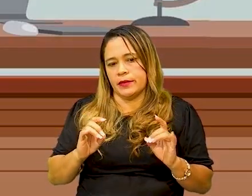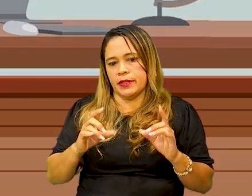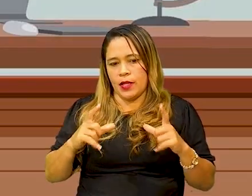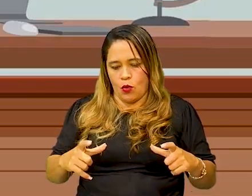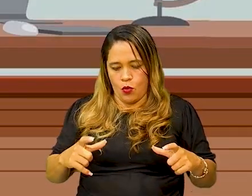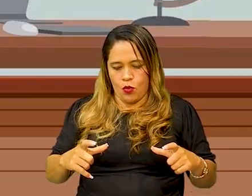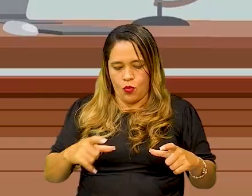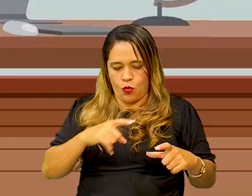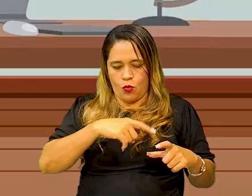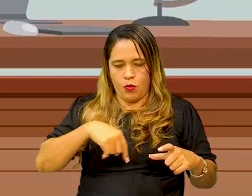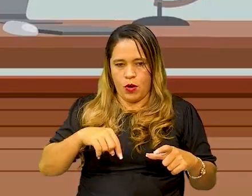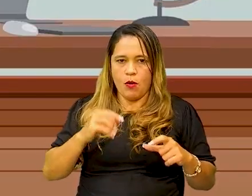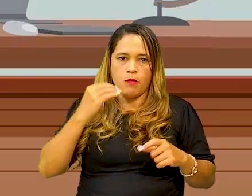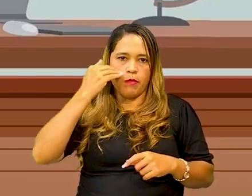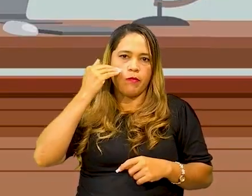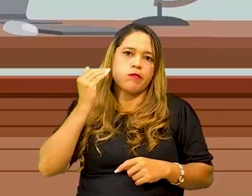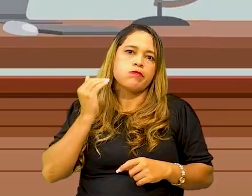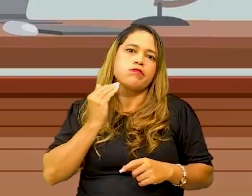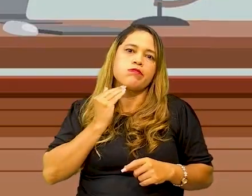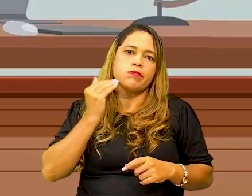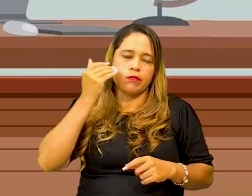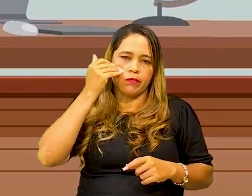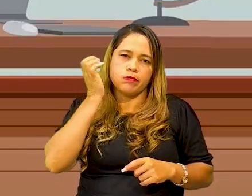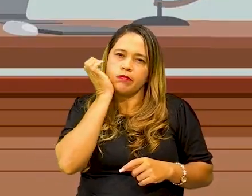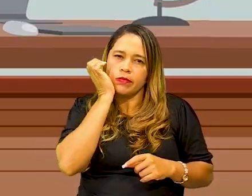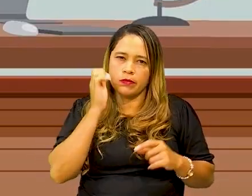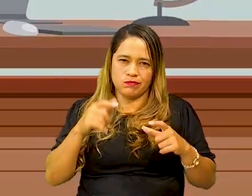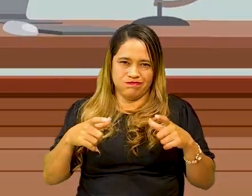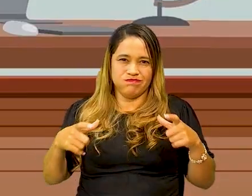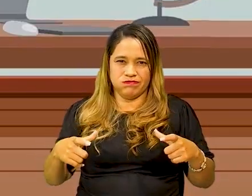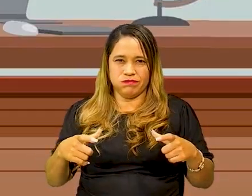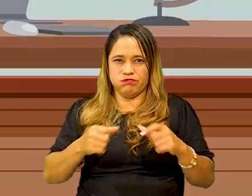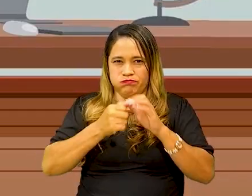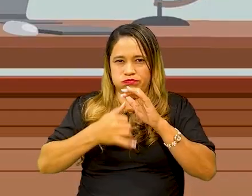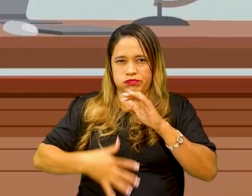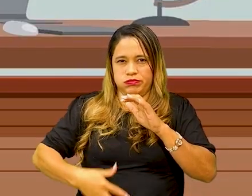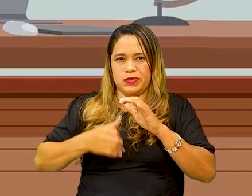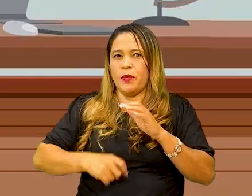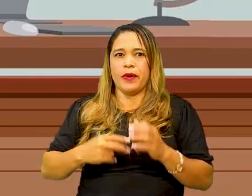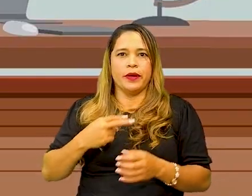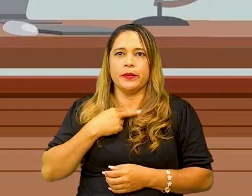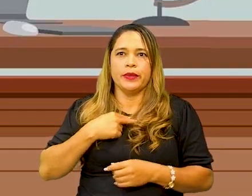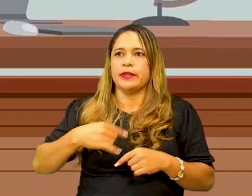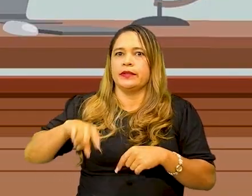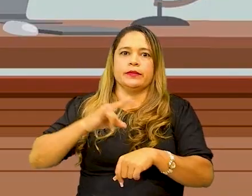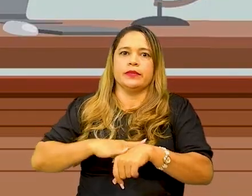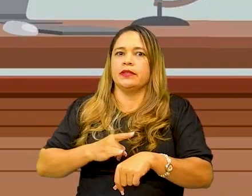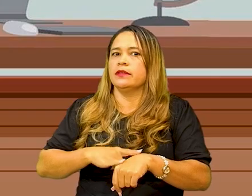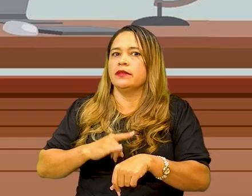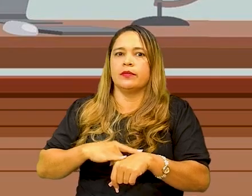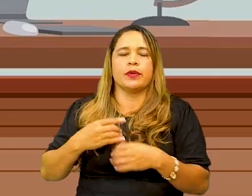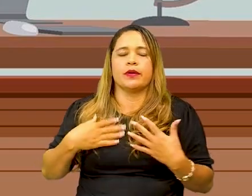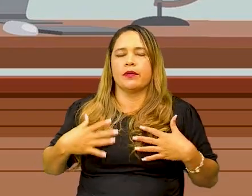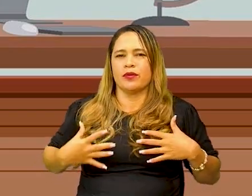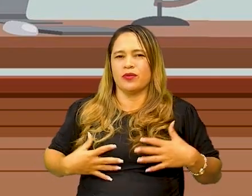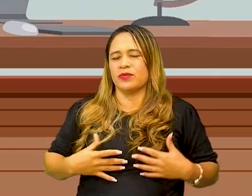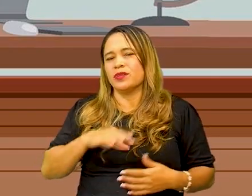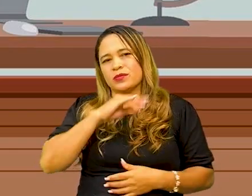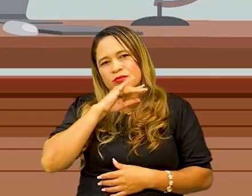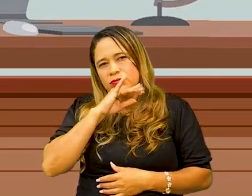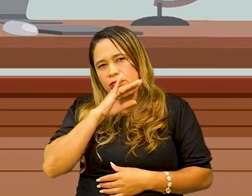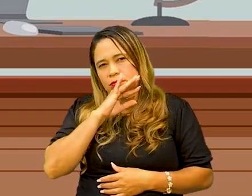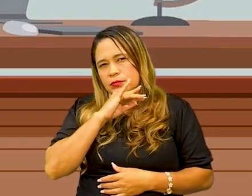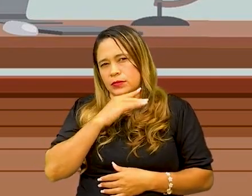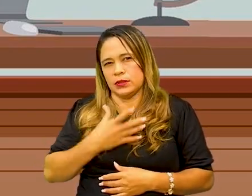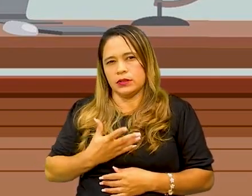no bumbum da pessoa para a pessoa evacuar onde ela estiver mesmo. Porque não dá para ficar indo no banheiro toda hora. O corpo está muito debilitado e a frequência